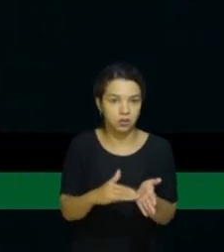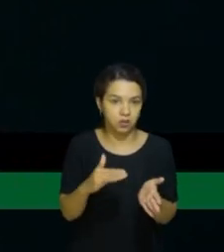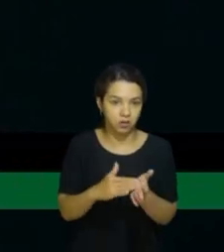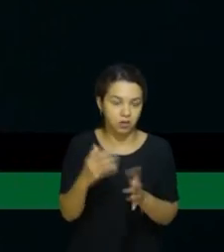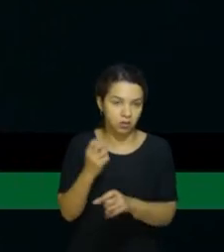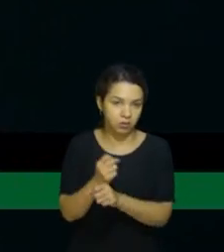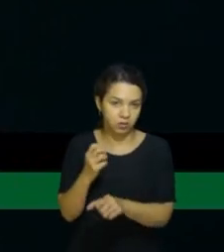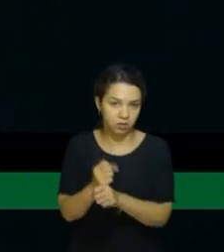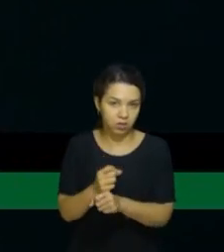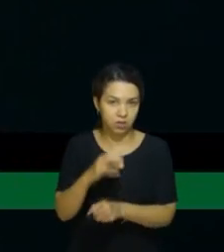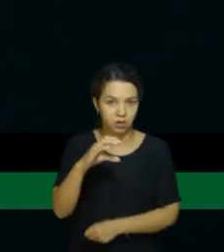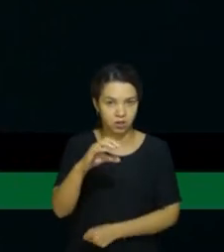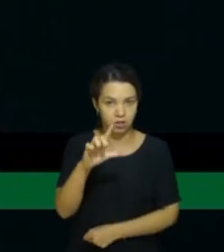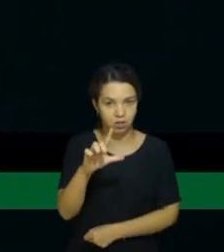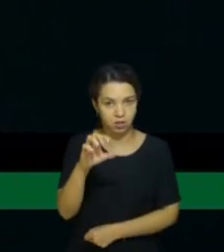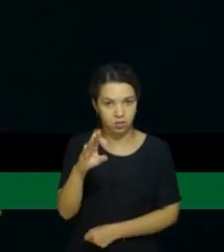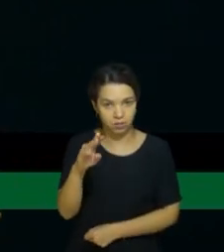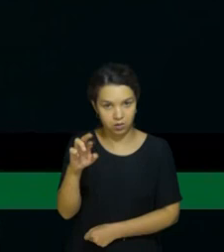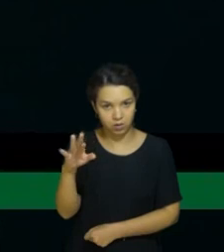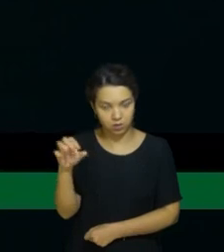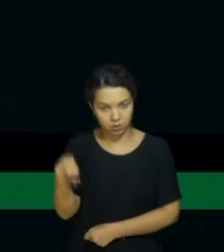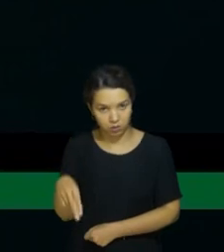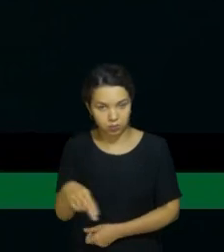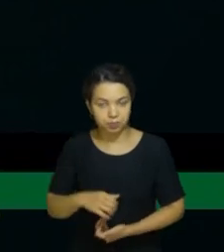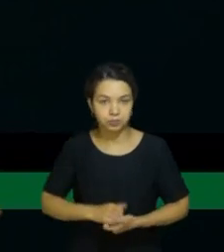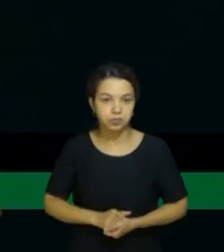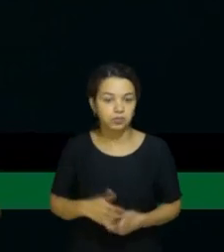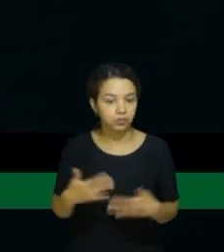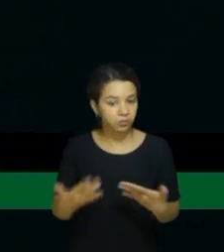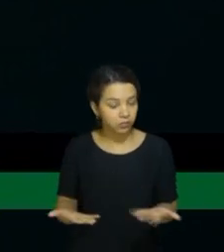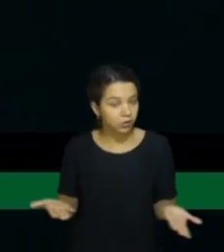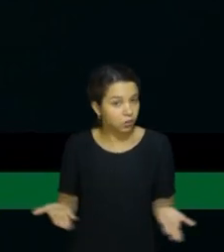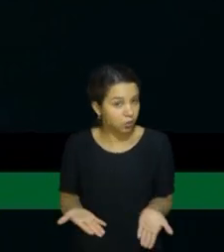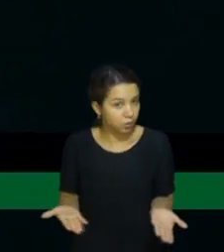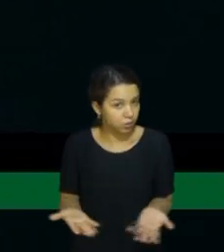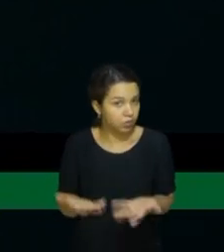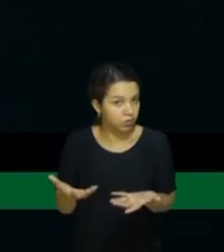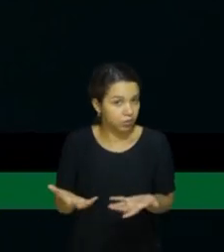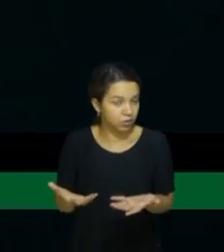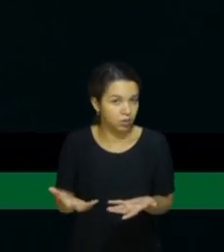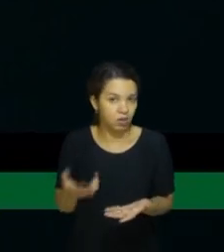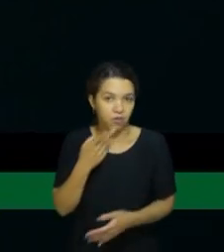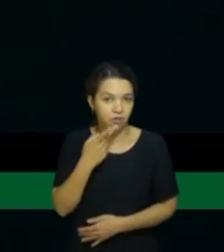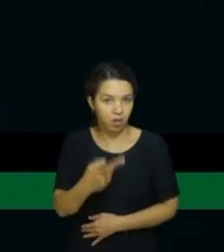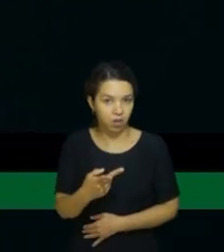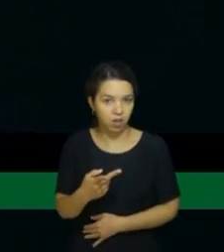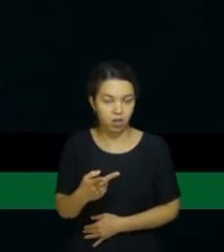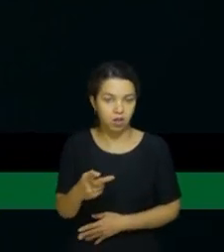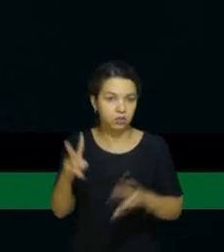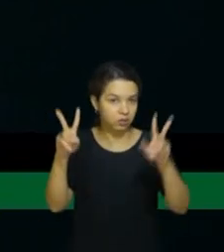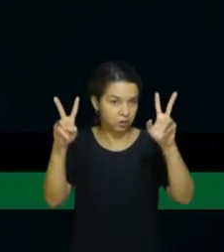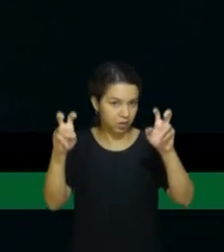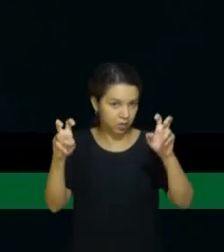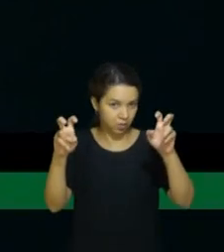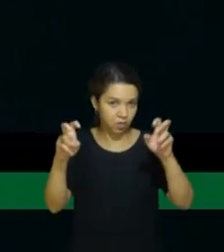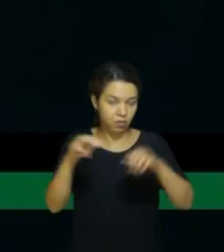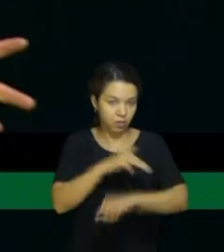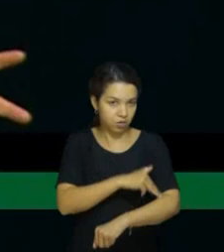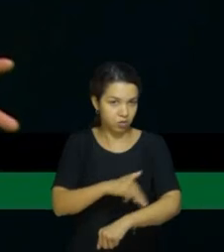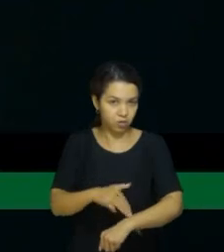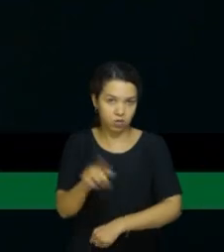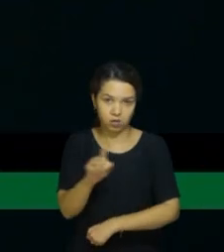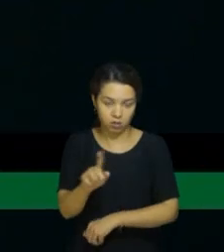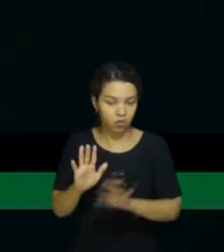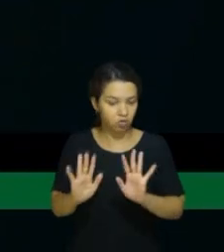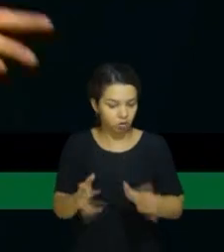Cléberson sivers então eu quero hoje não vou falar da pauta do magistério porque ela já é